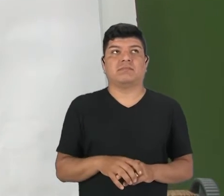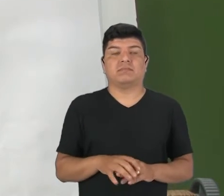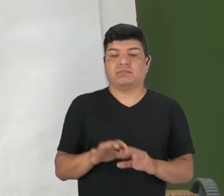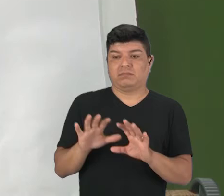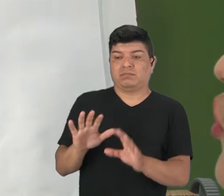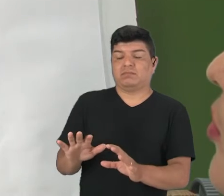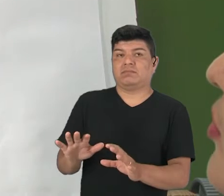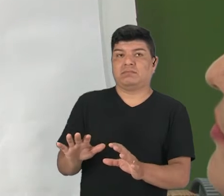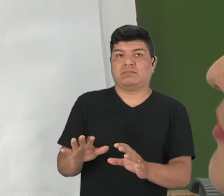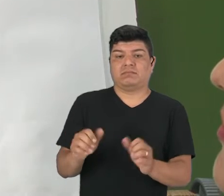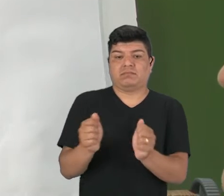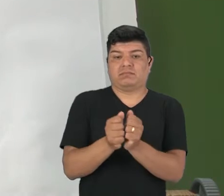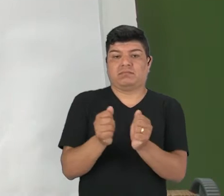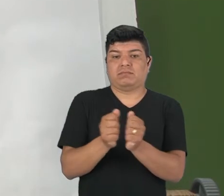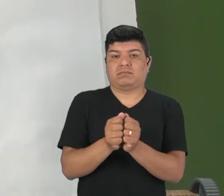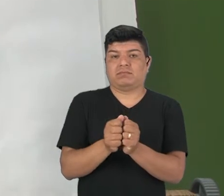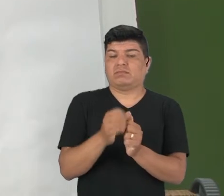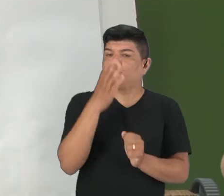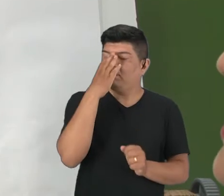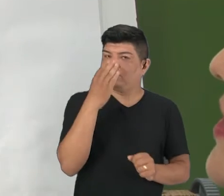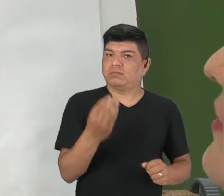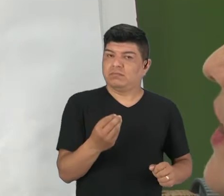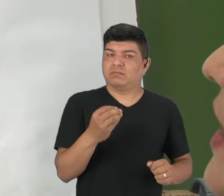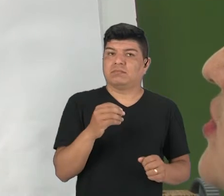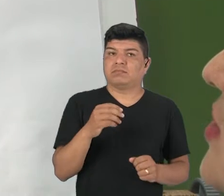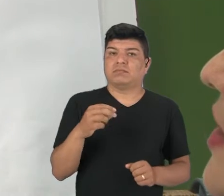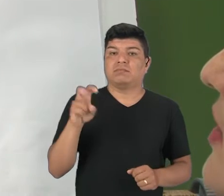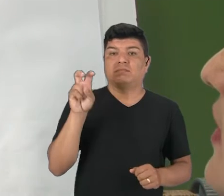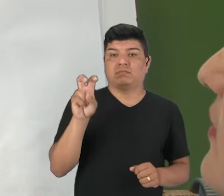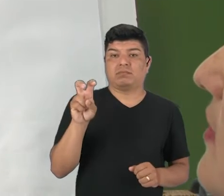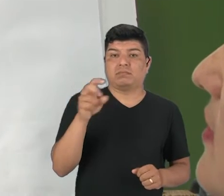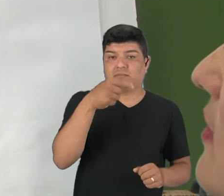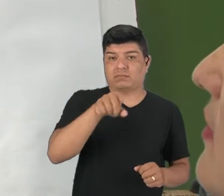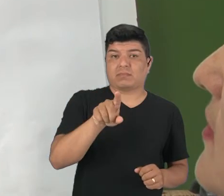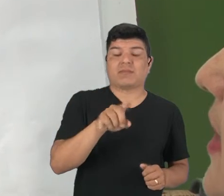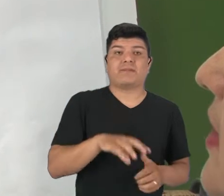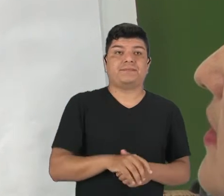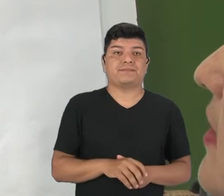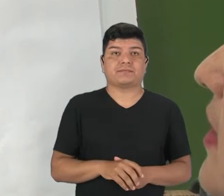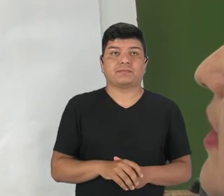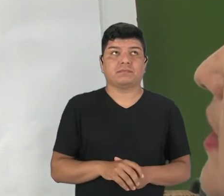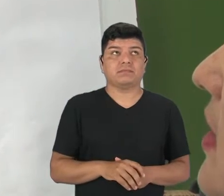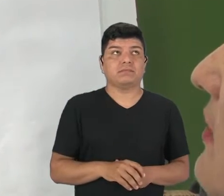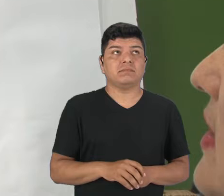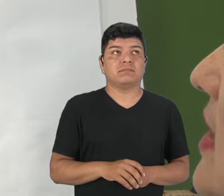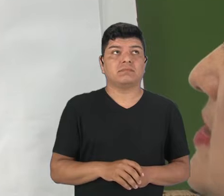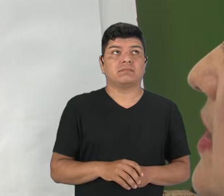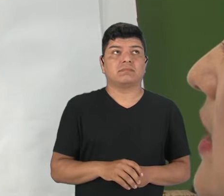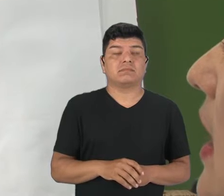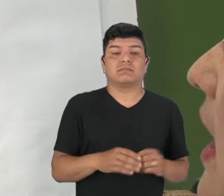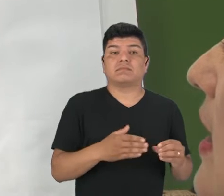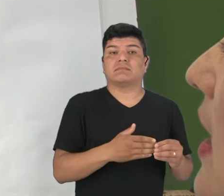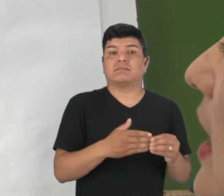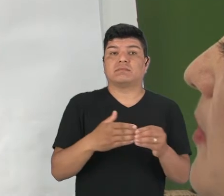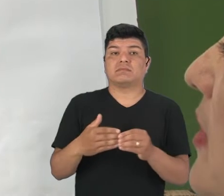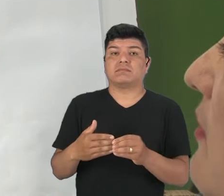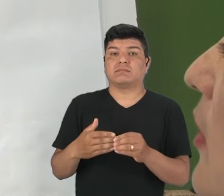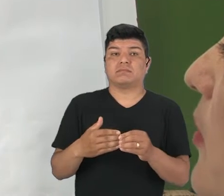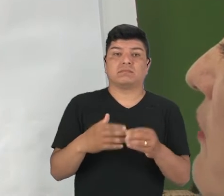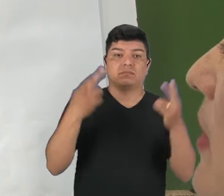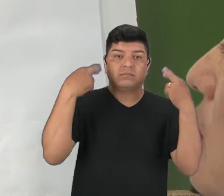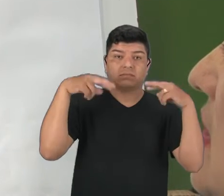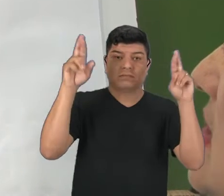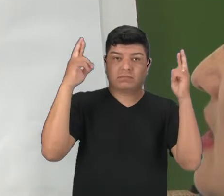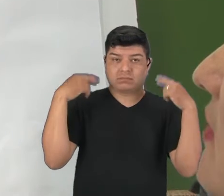o repolho com o lobo, aí na quinta viagem ele vai, né? Ele vai trazer a